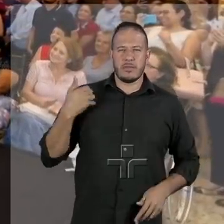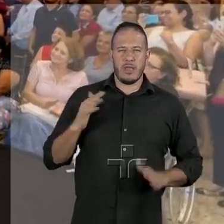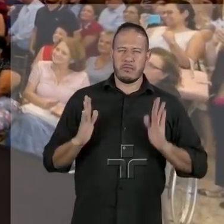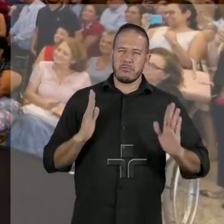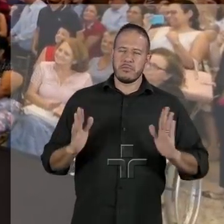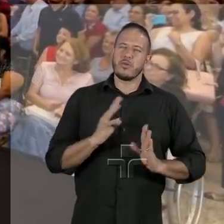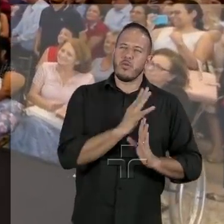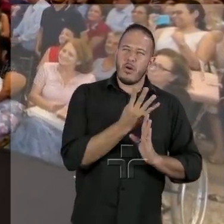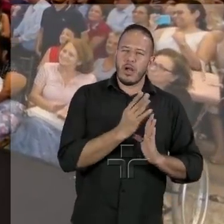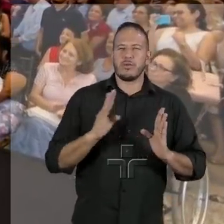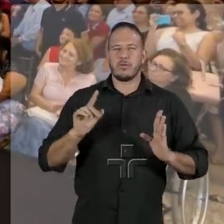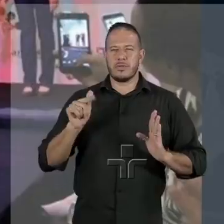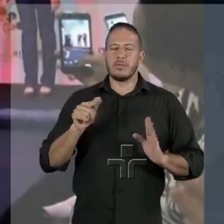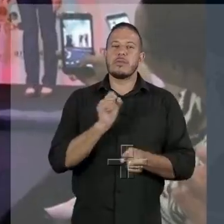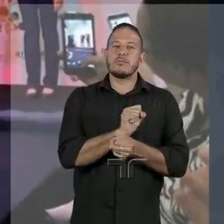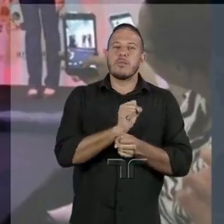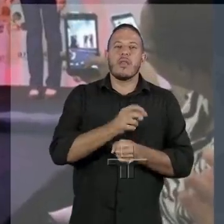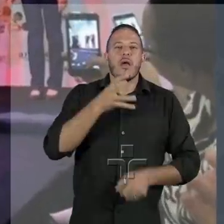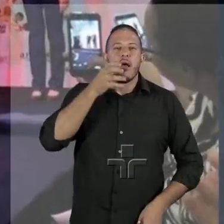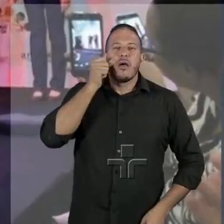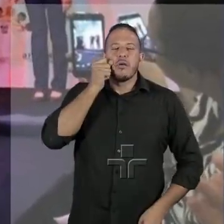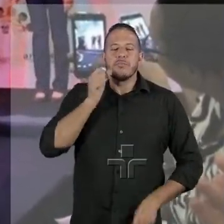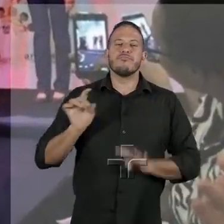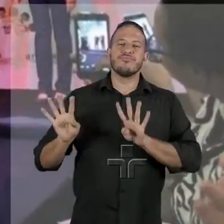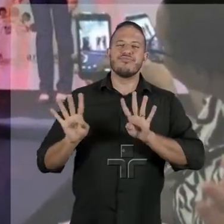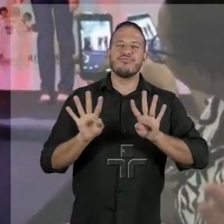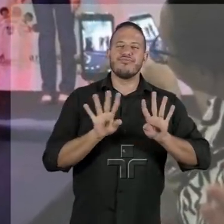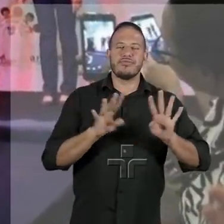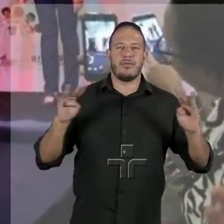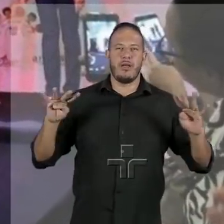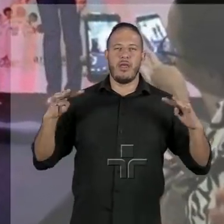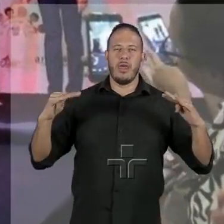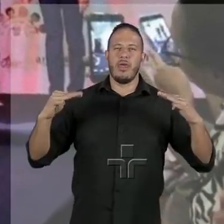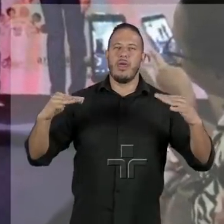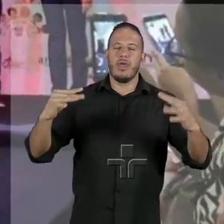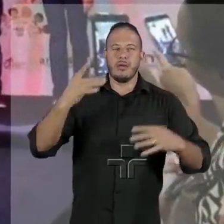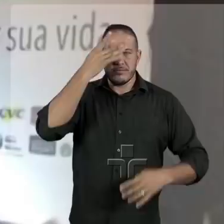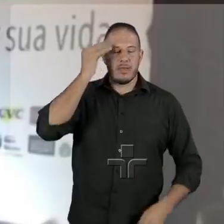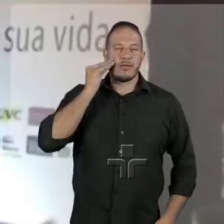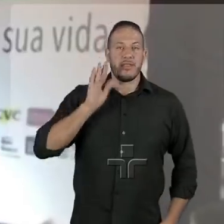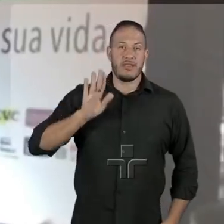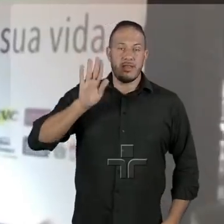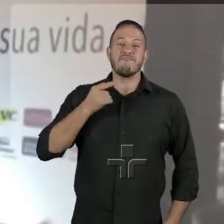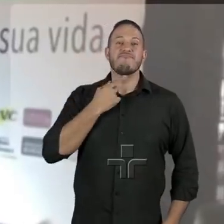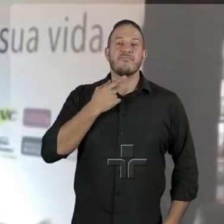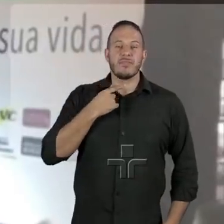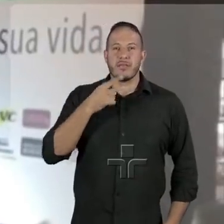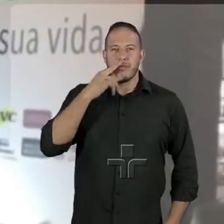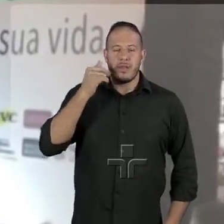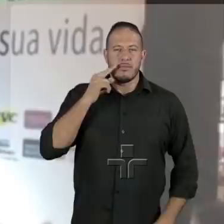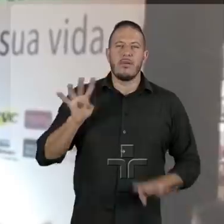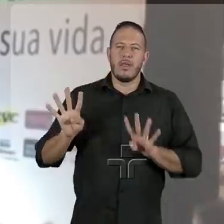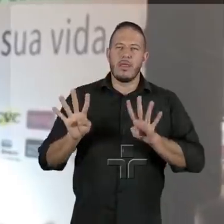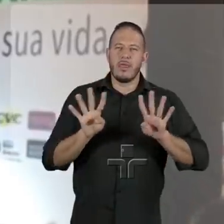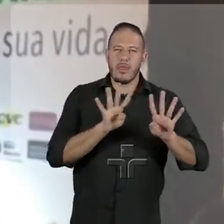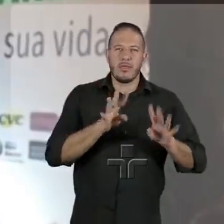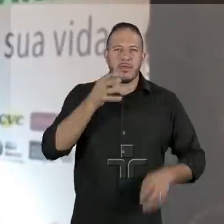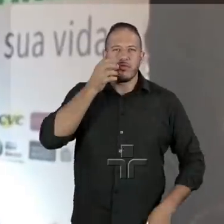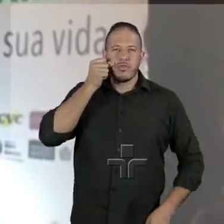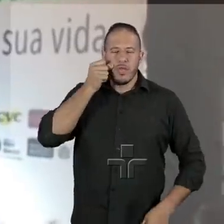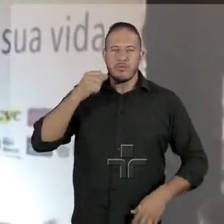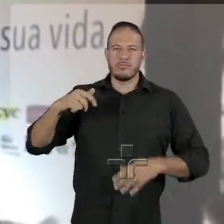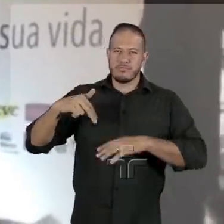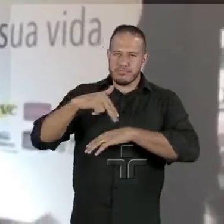anos que aguardam a adoção desfilaram para um público de candidatos a pais. O desfile Adoção na Passarela